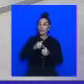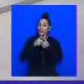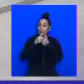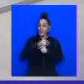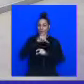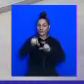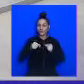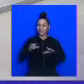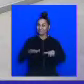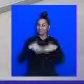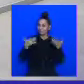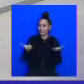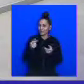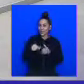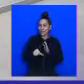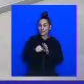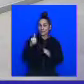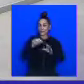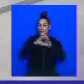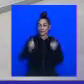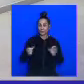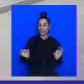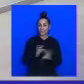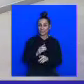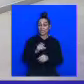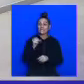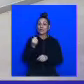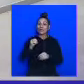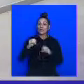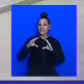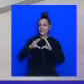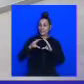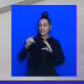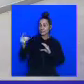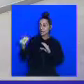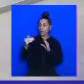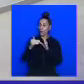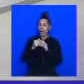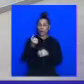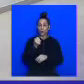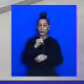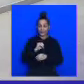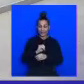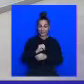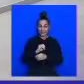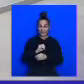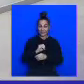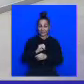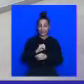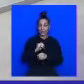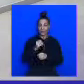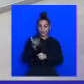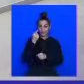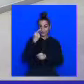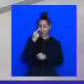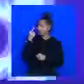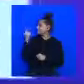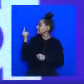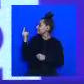sorteio. Então, tá aqui o primeiro globo preparado. São 80 bolas, numeradas de 01 a 80.